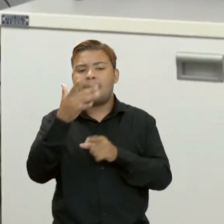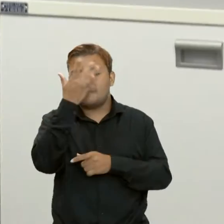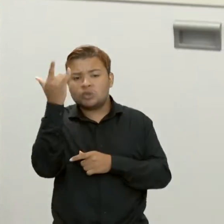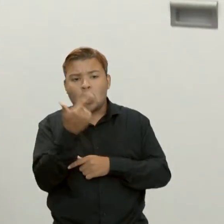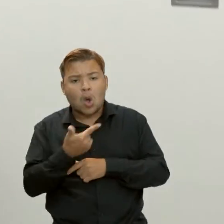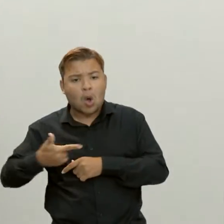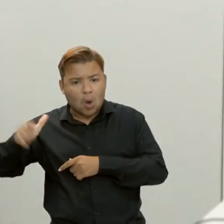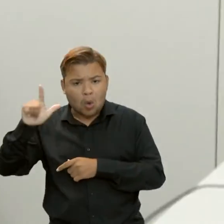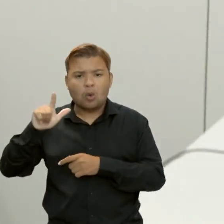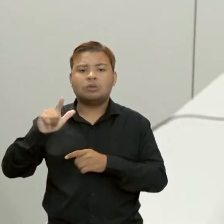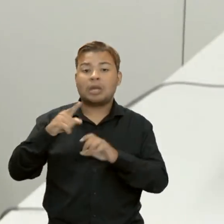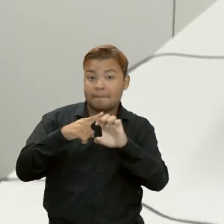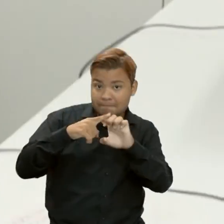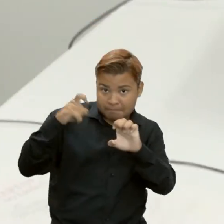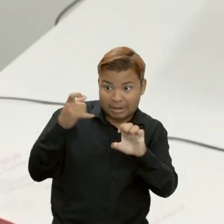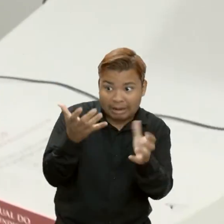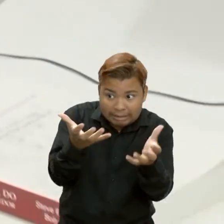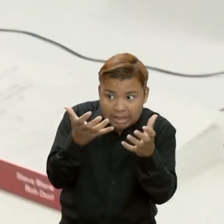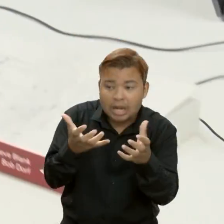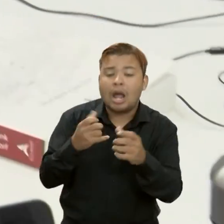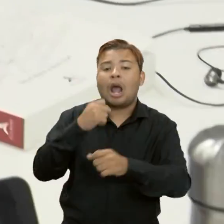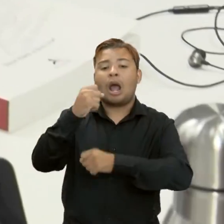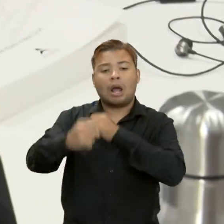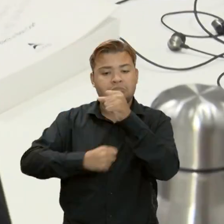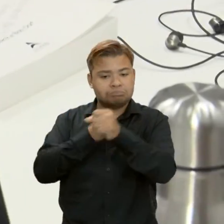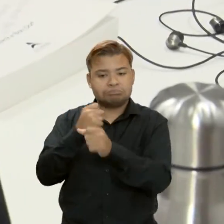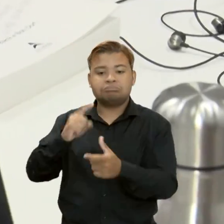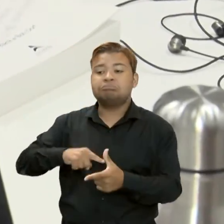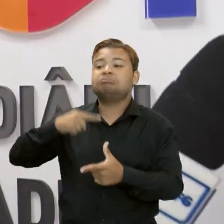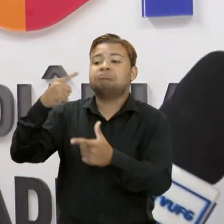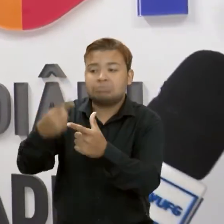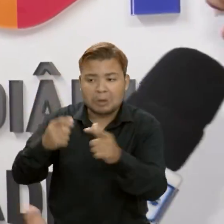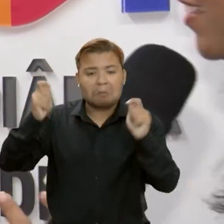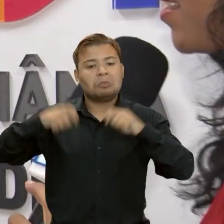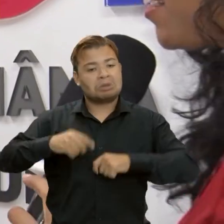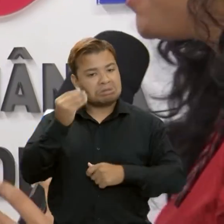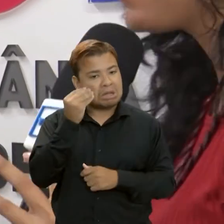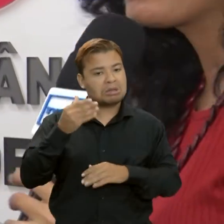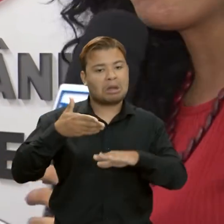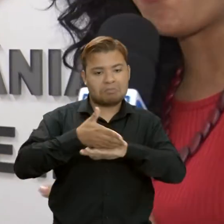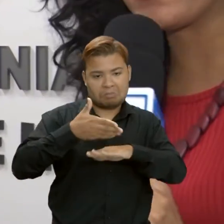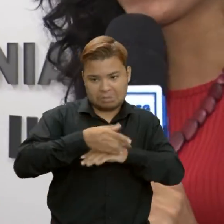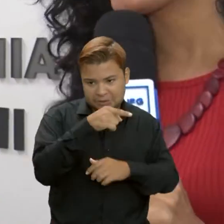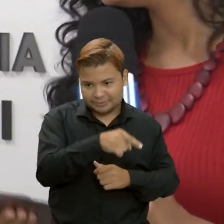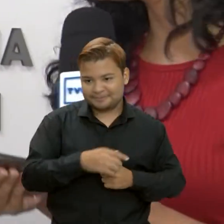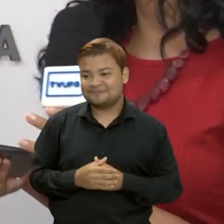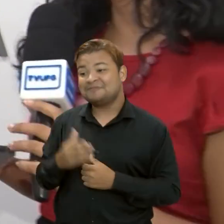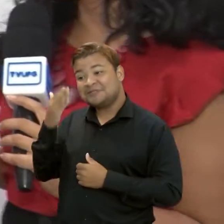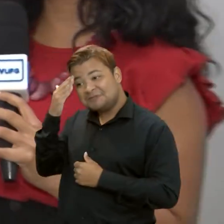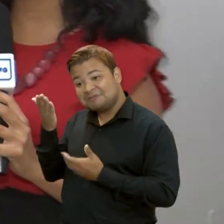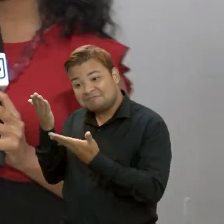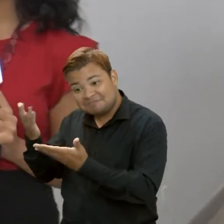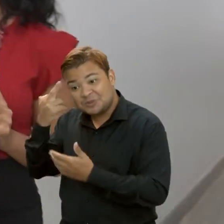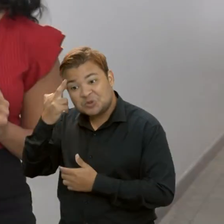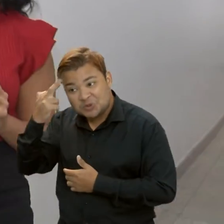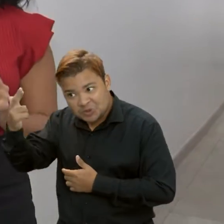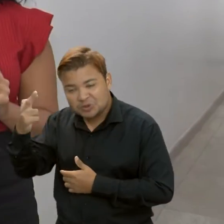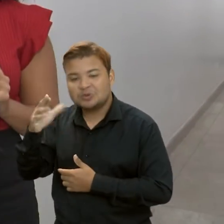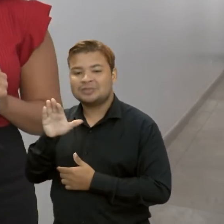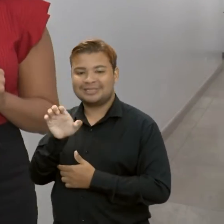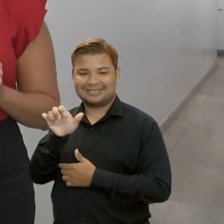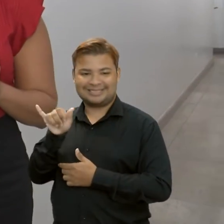se candidatarem na próxima seletiva, do próximo ano. Muito obrigada, Cleonice Borges, diretora do Centro